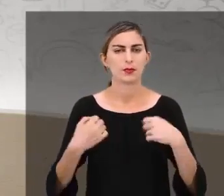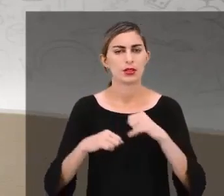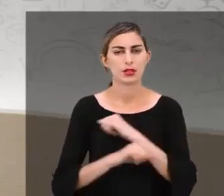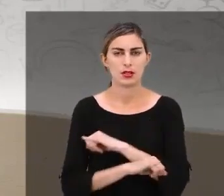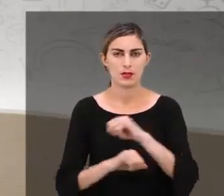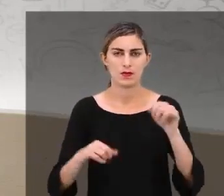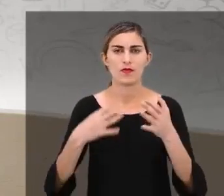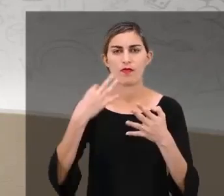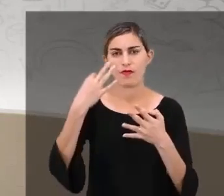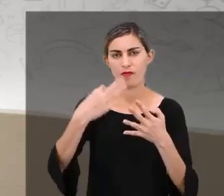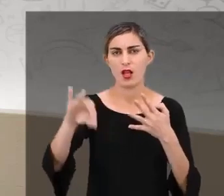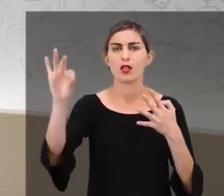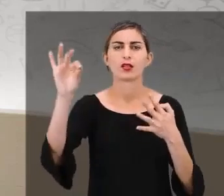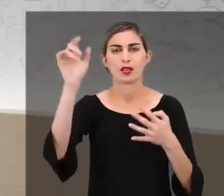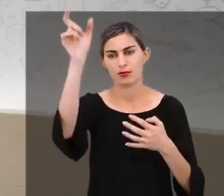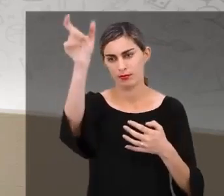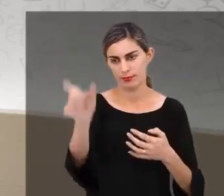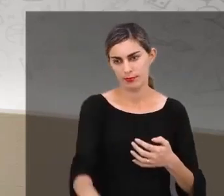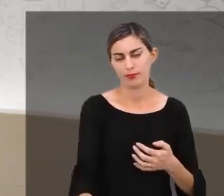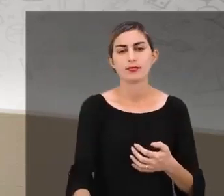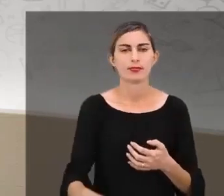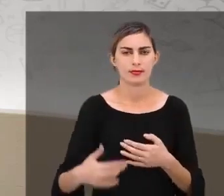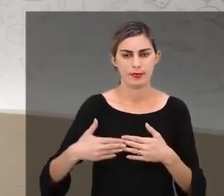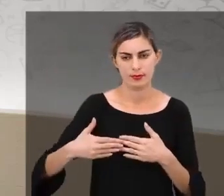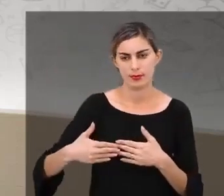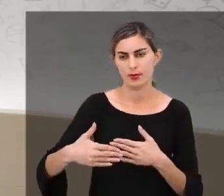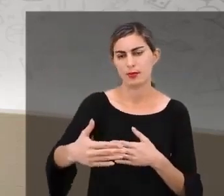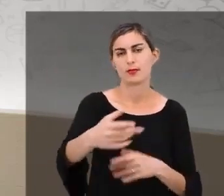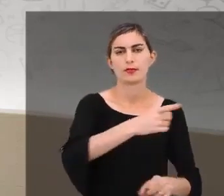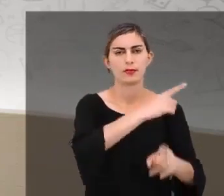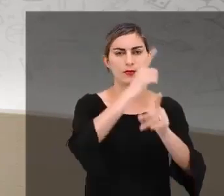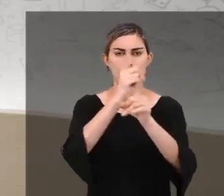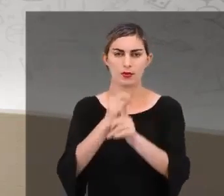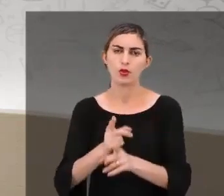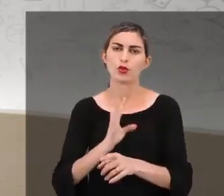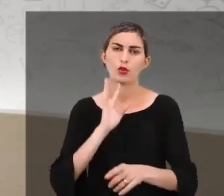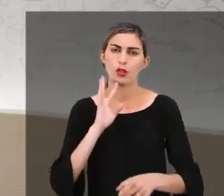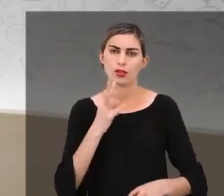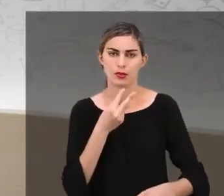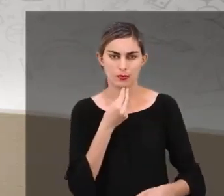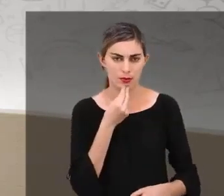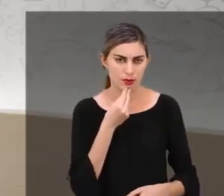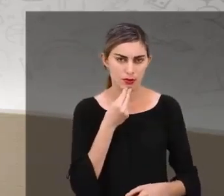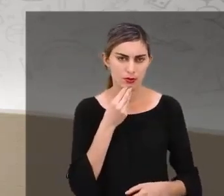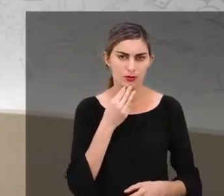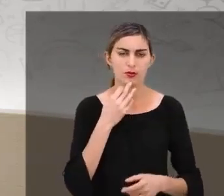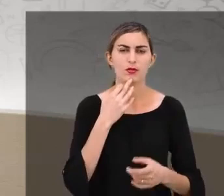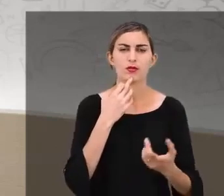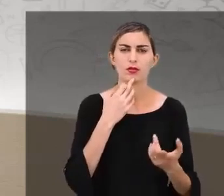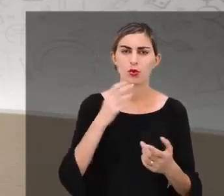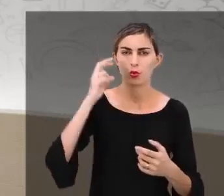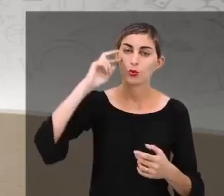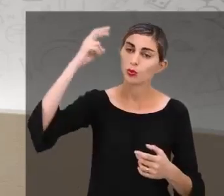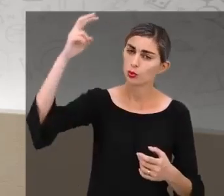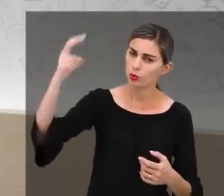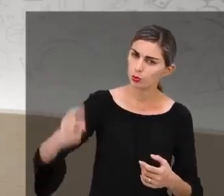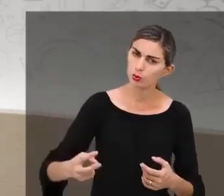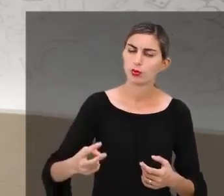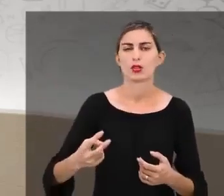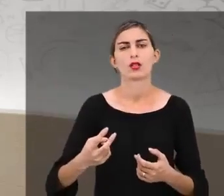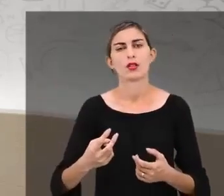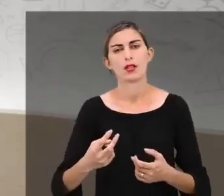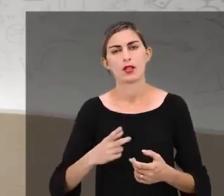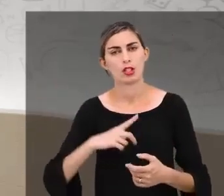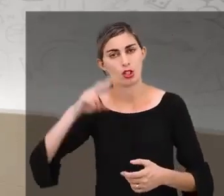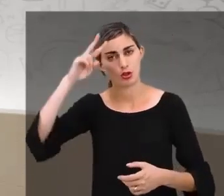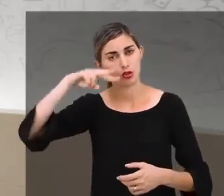dizer, validar o sujeito, a partir desse encontro que ele tem com o conhecimento, que ele é um ser que tem cultura, que ele é um ser que tem